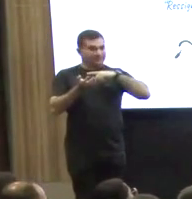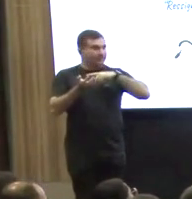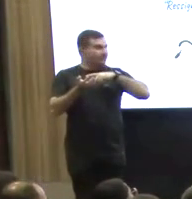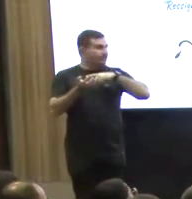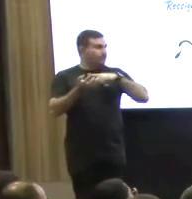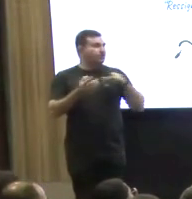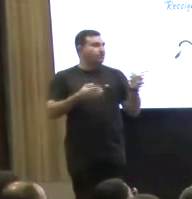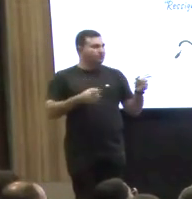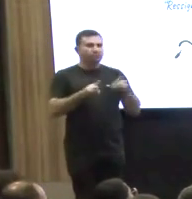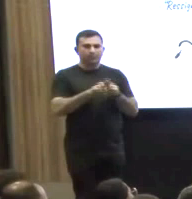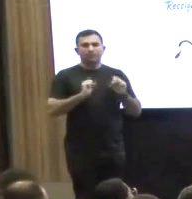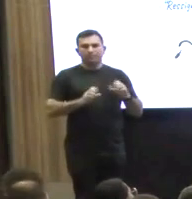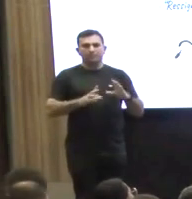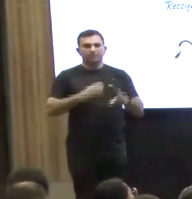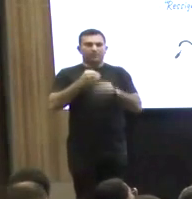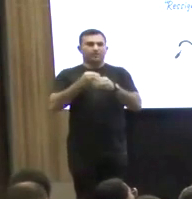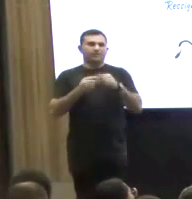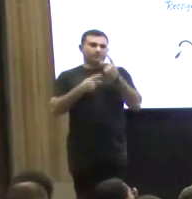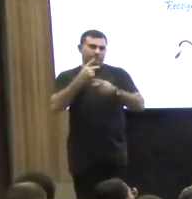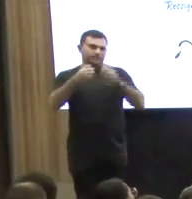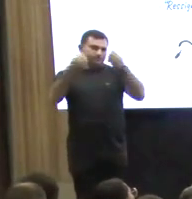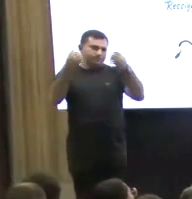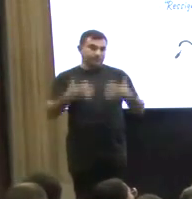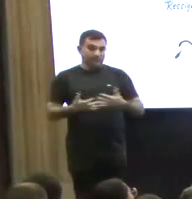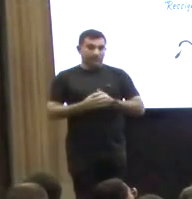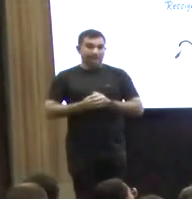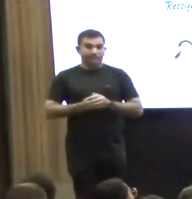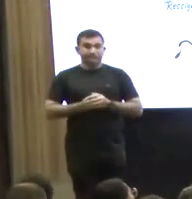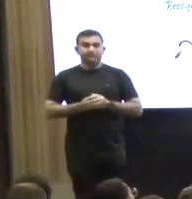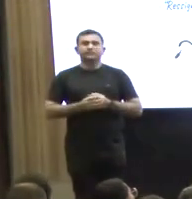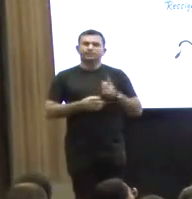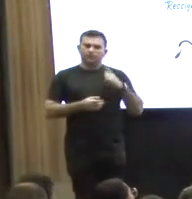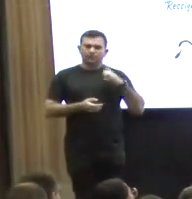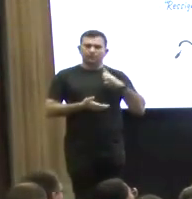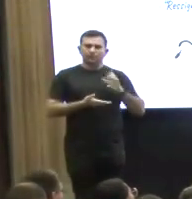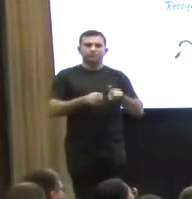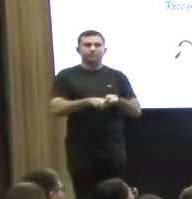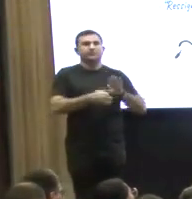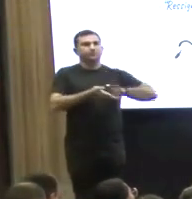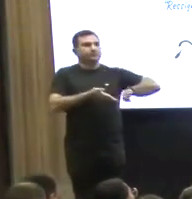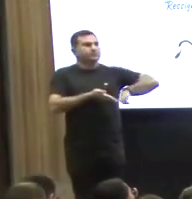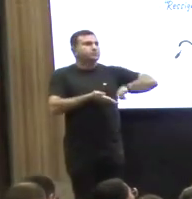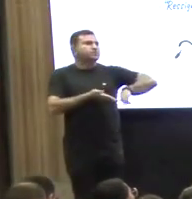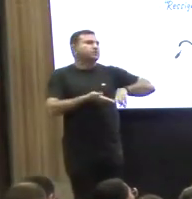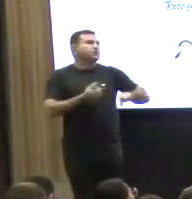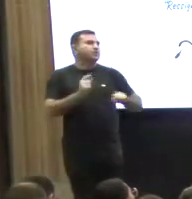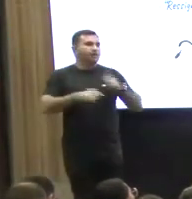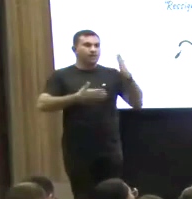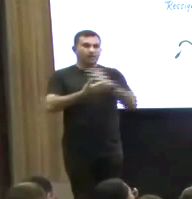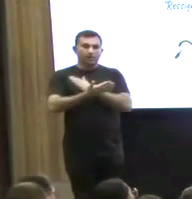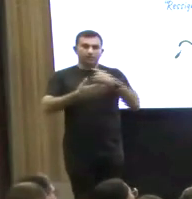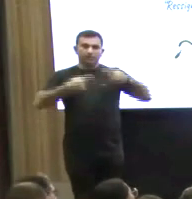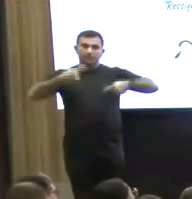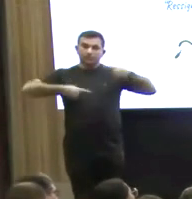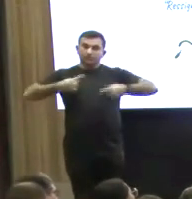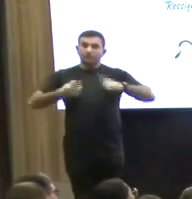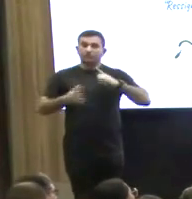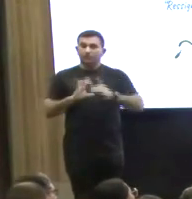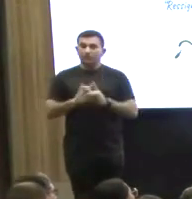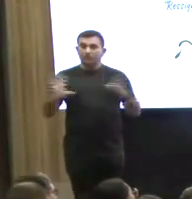Além disso, nós tivemos aí uma exclusão paulatina de políticas que permitiam o